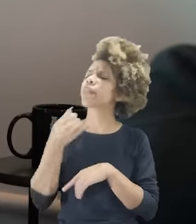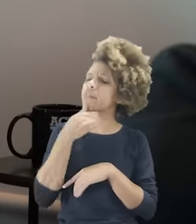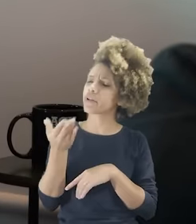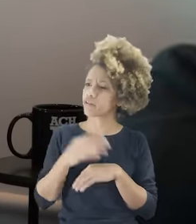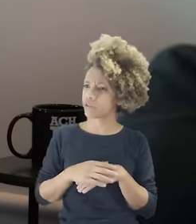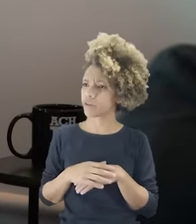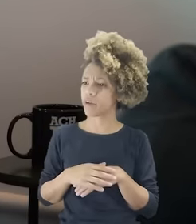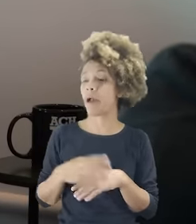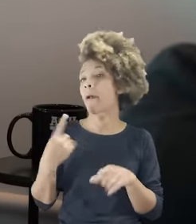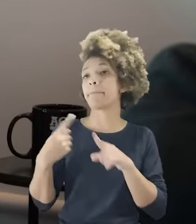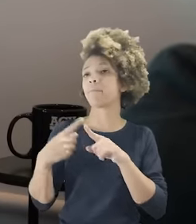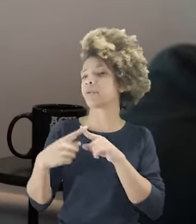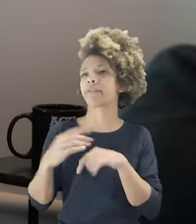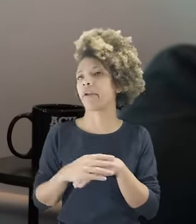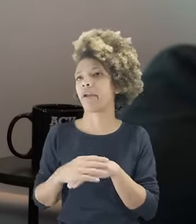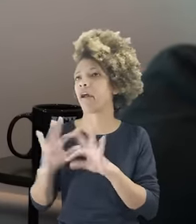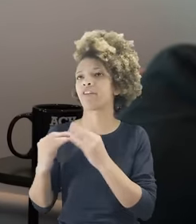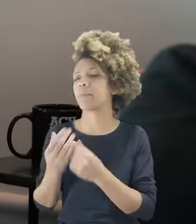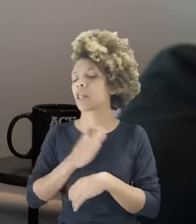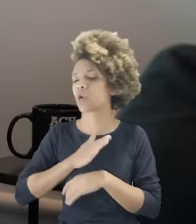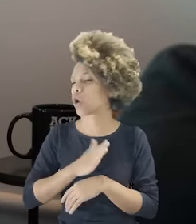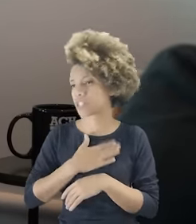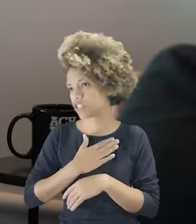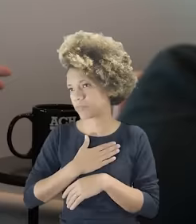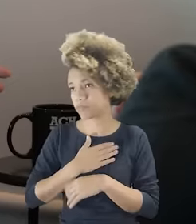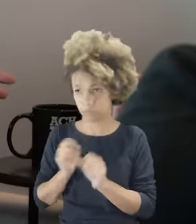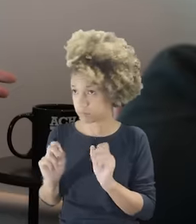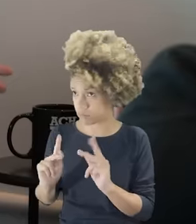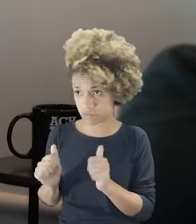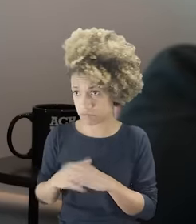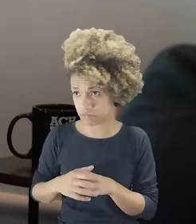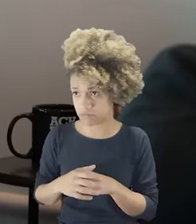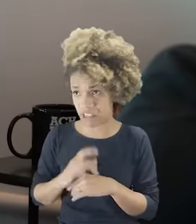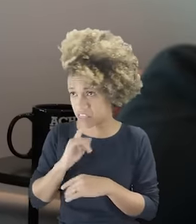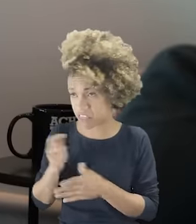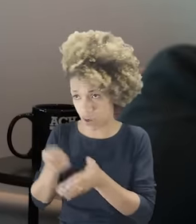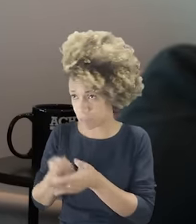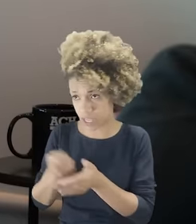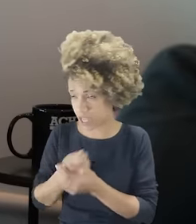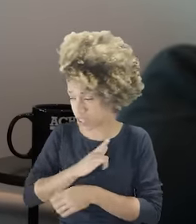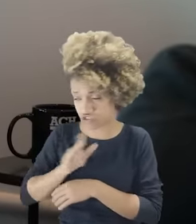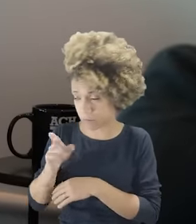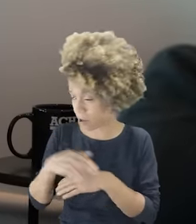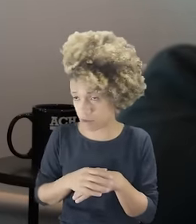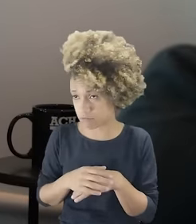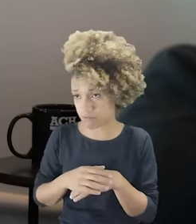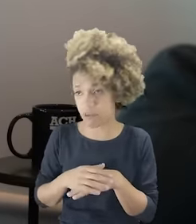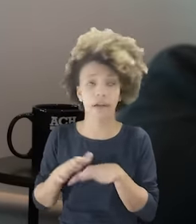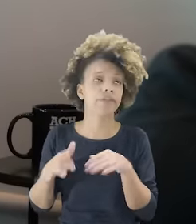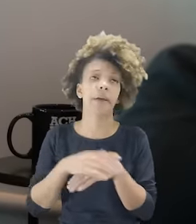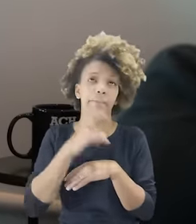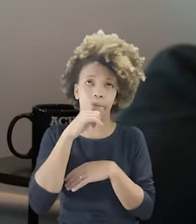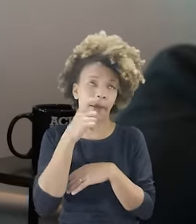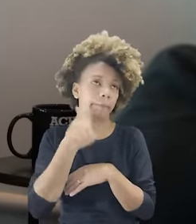tá triste porque a minha família não gosta de mim tá tudo bem obrigado a gostar de sim Léo às vezes